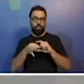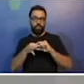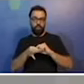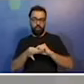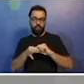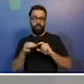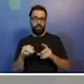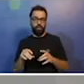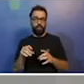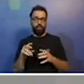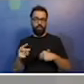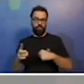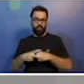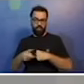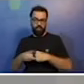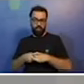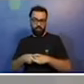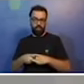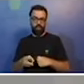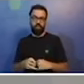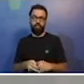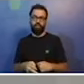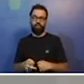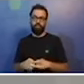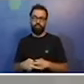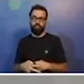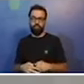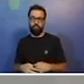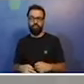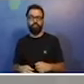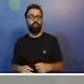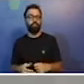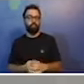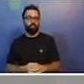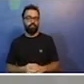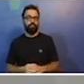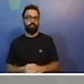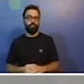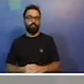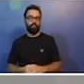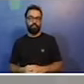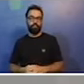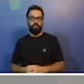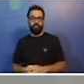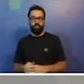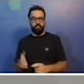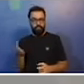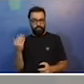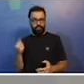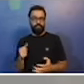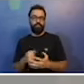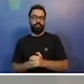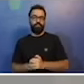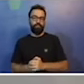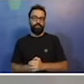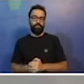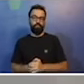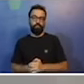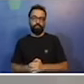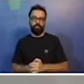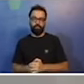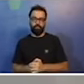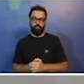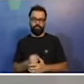e outros casos. Então, estudar a língua, a parte da nossa gramática. Então, vamos iniciar nossa